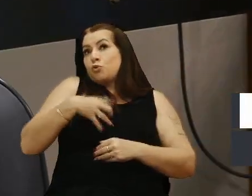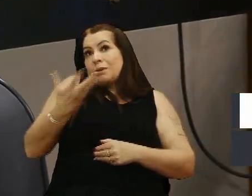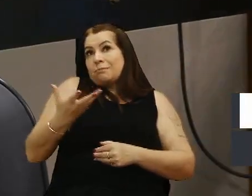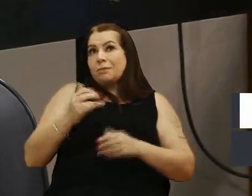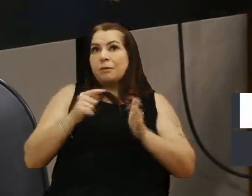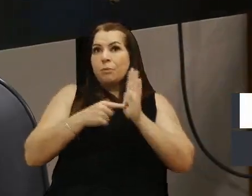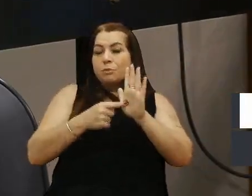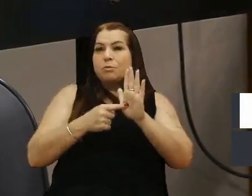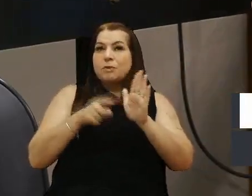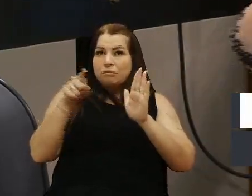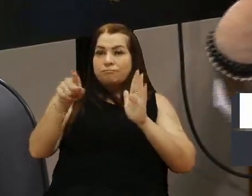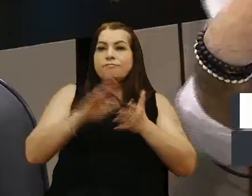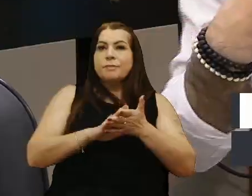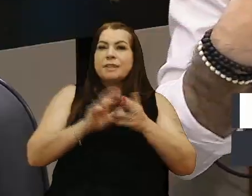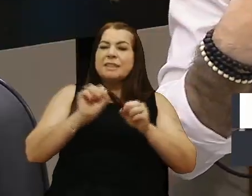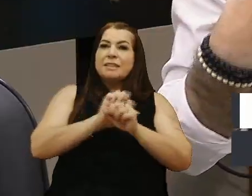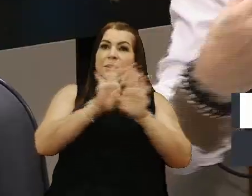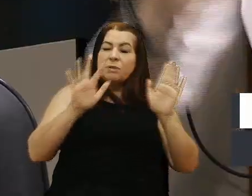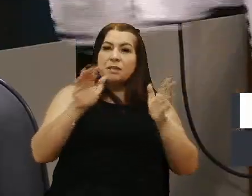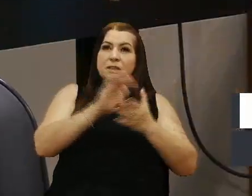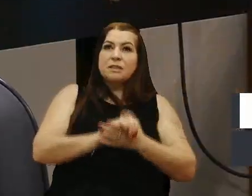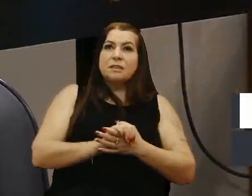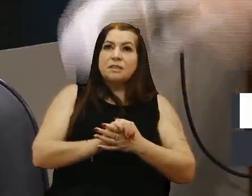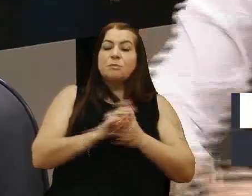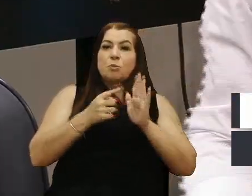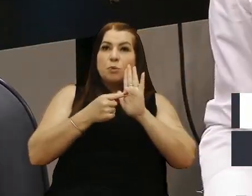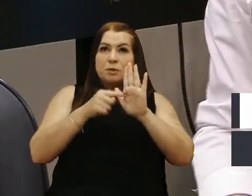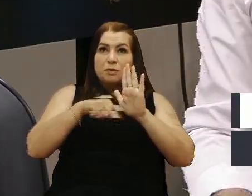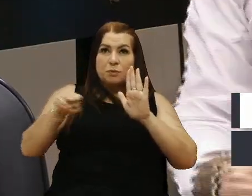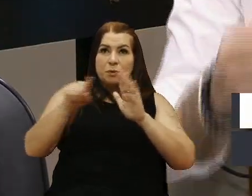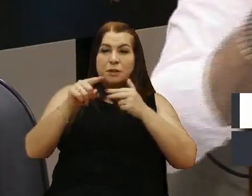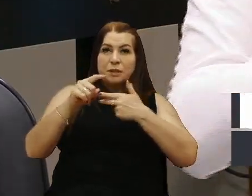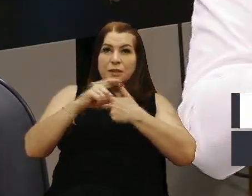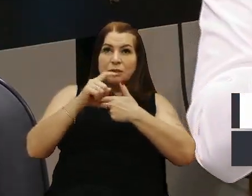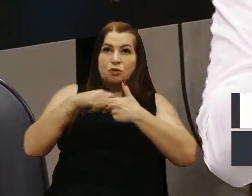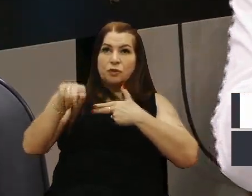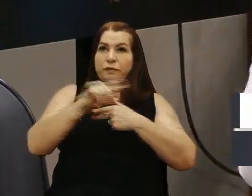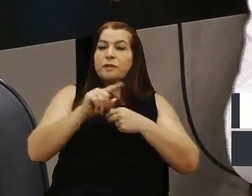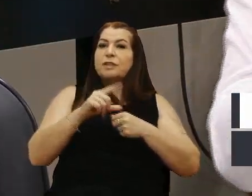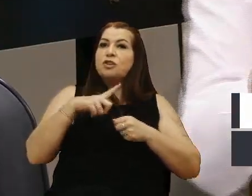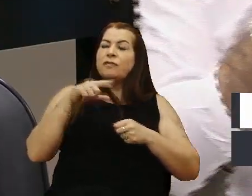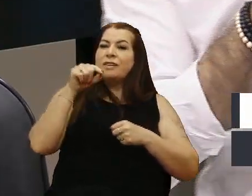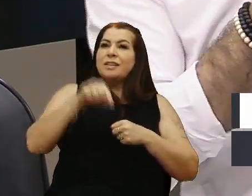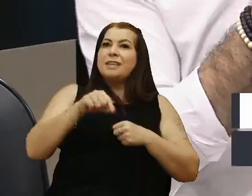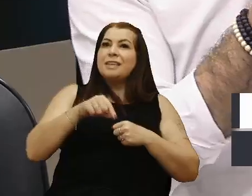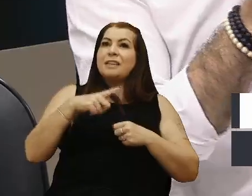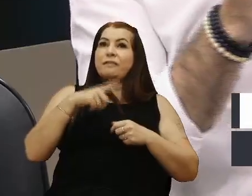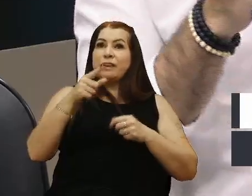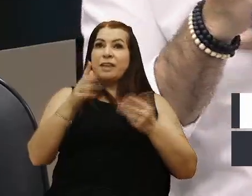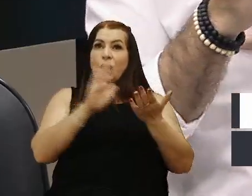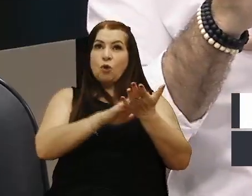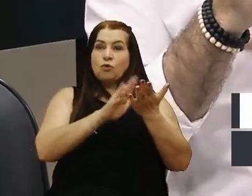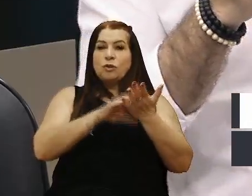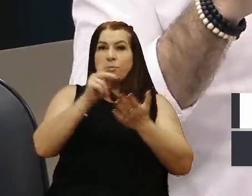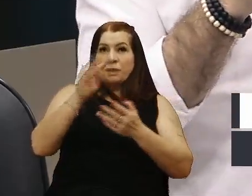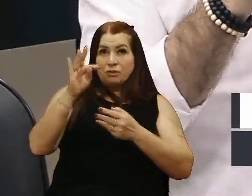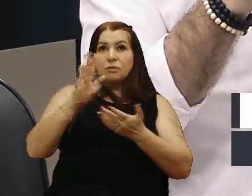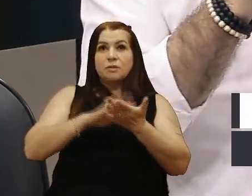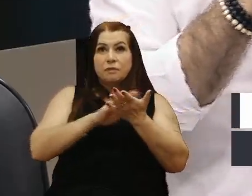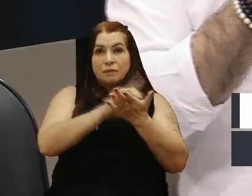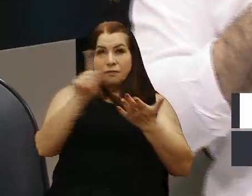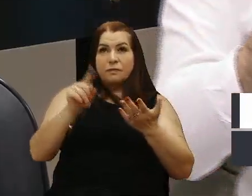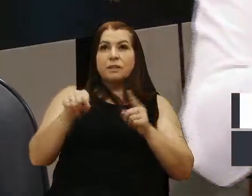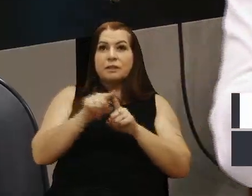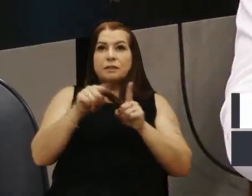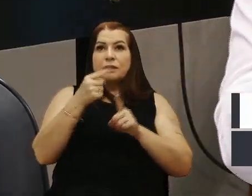tem aqui para levar transparência, tá? E mostrar o que o Executivo vem fazendo. Se tiver que aqui, vir aqui elogiar um petista, eu estou fazendo isso. Olha